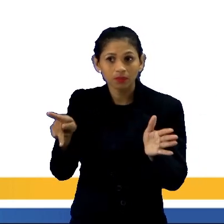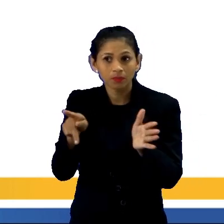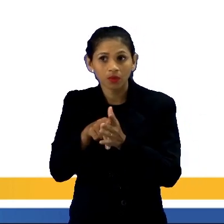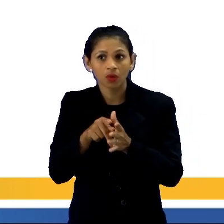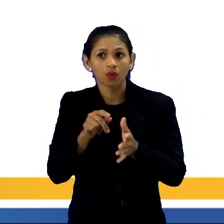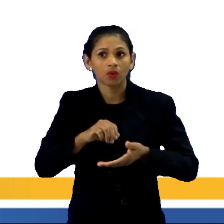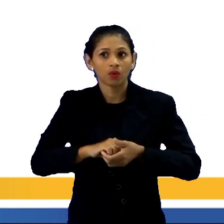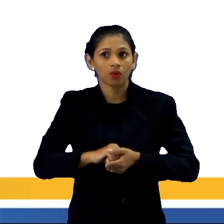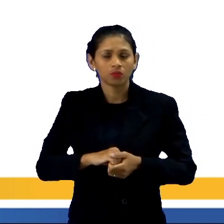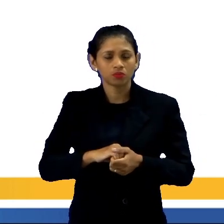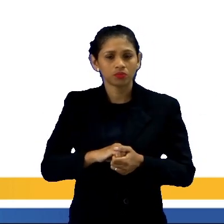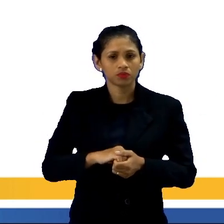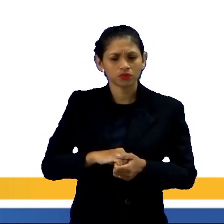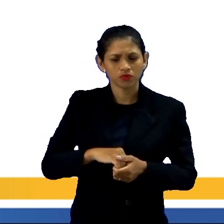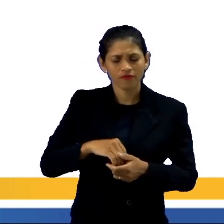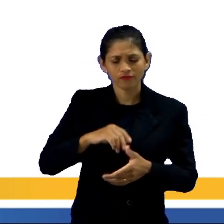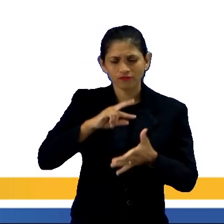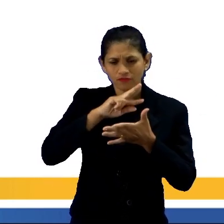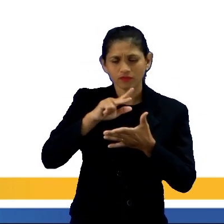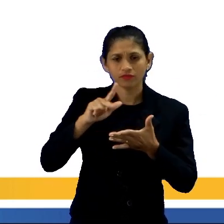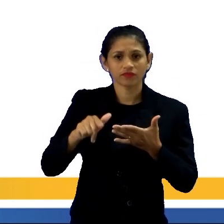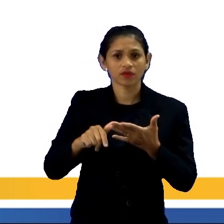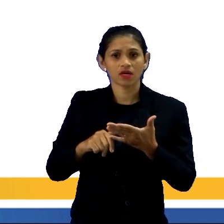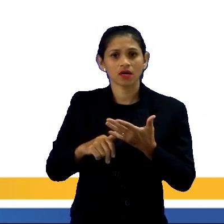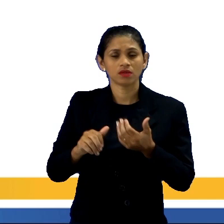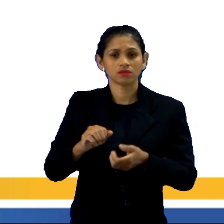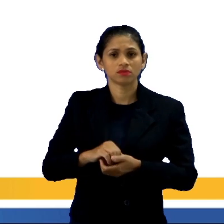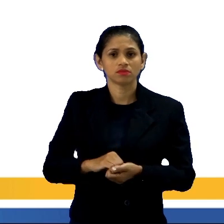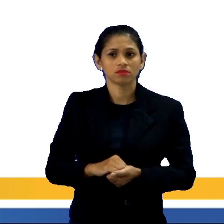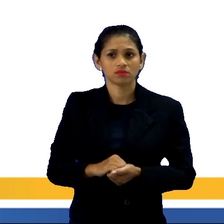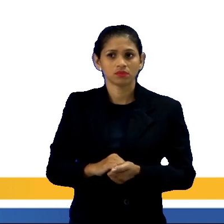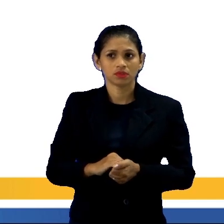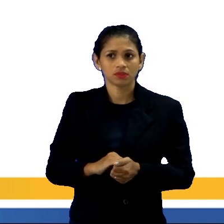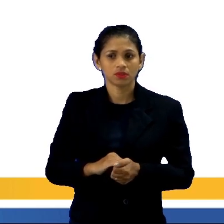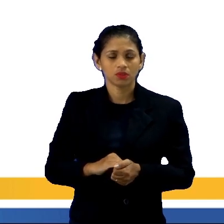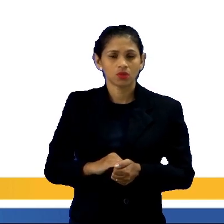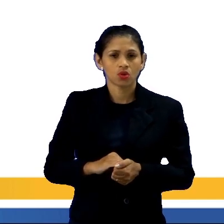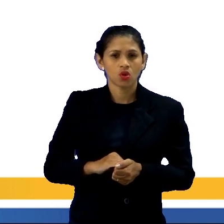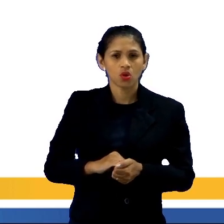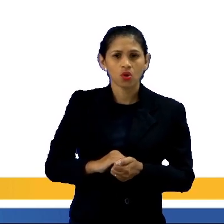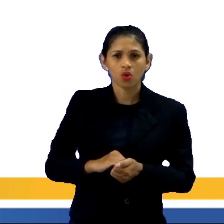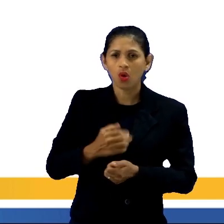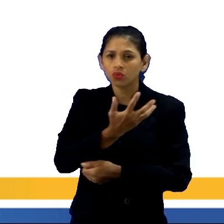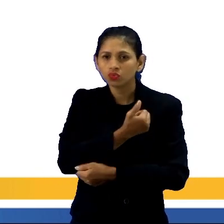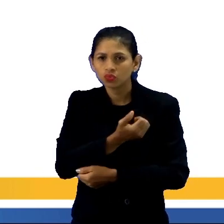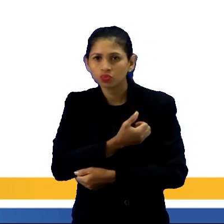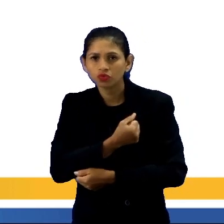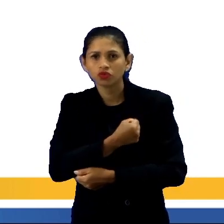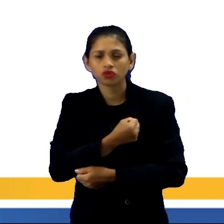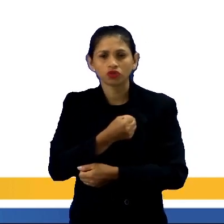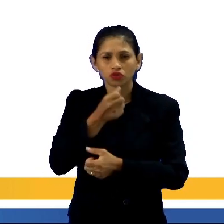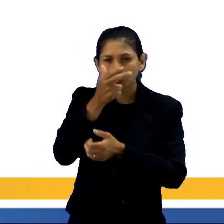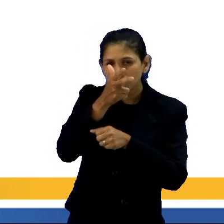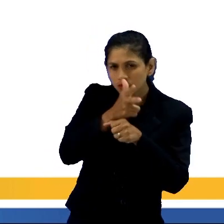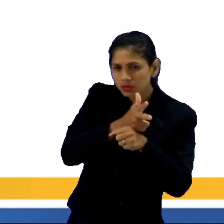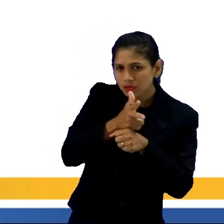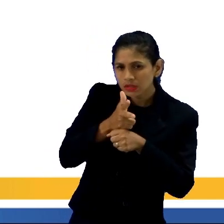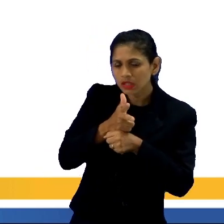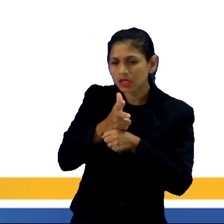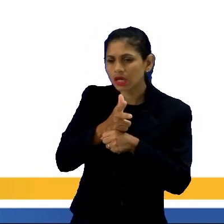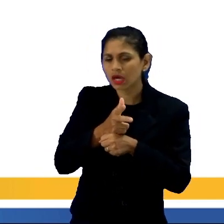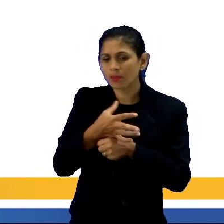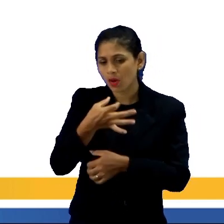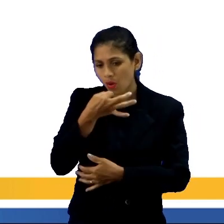de opinião que a gente leu tem muitos fatos, né? O número de câmeras, o que ele coloca sobre o país, mas tem a